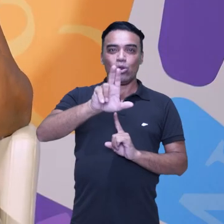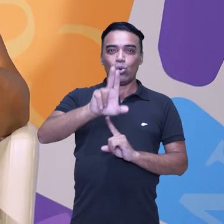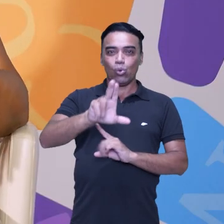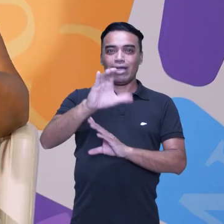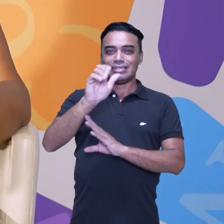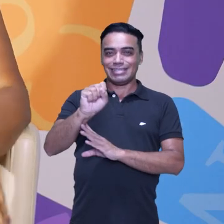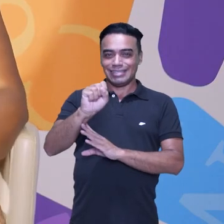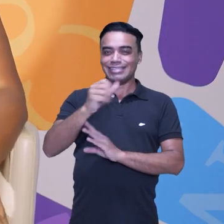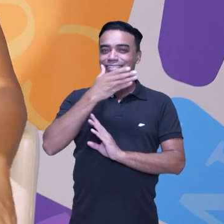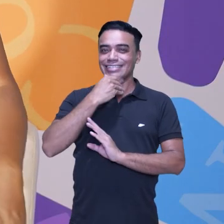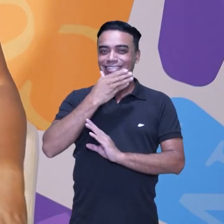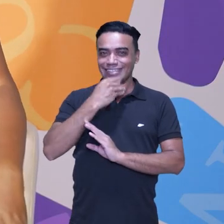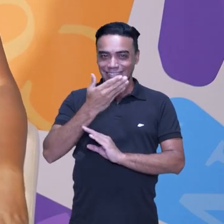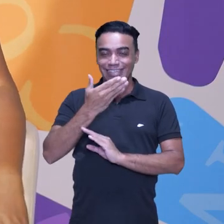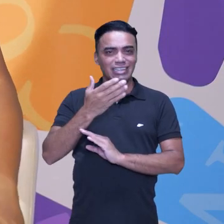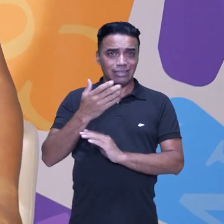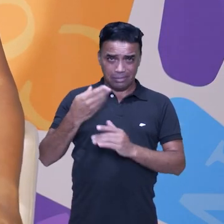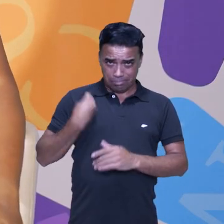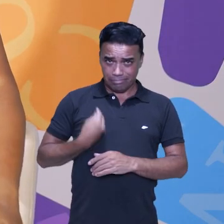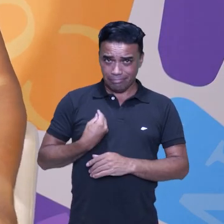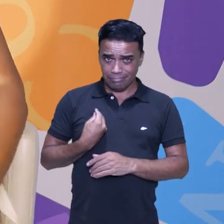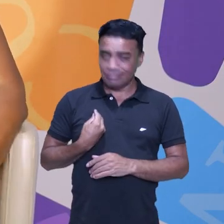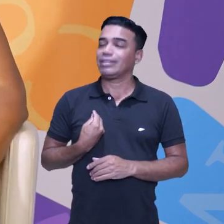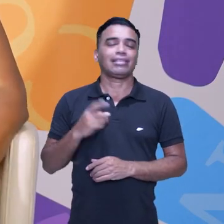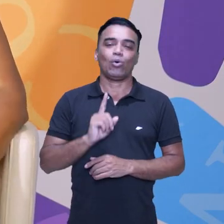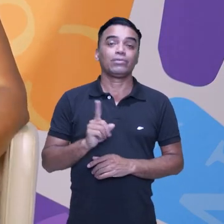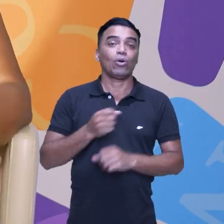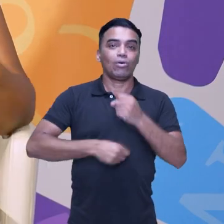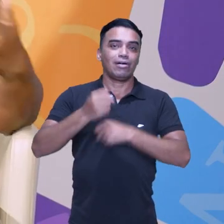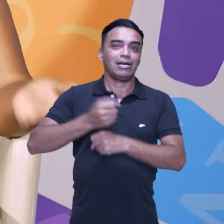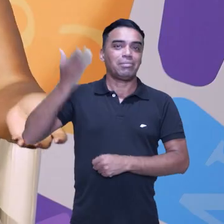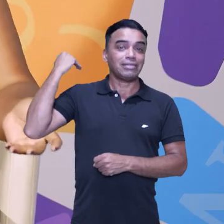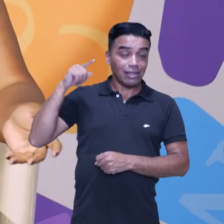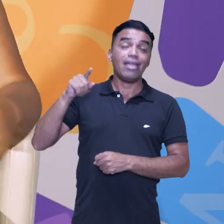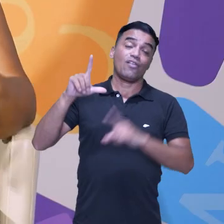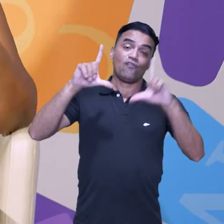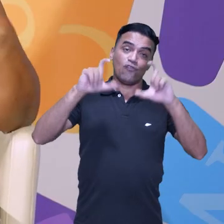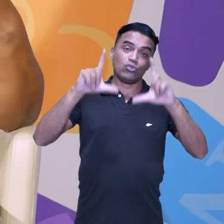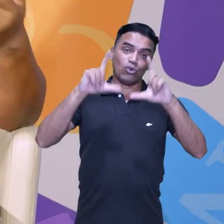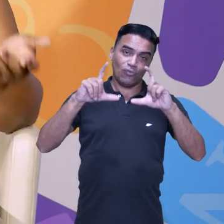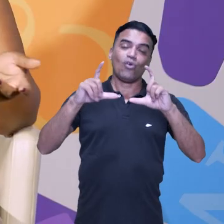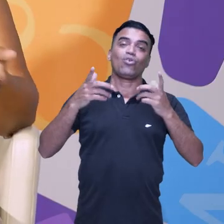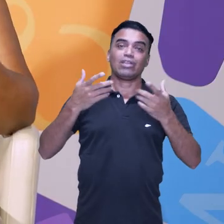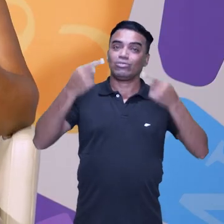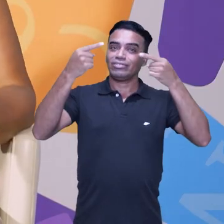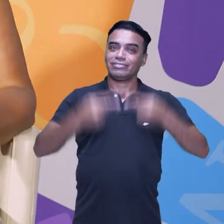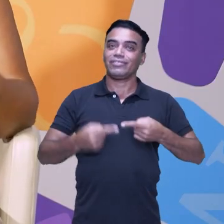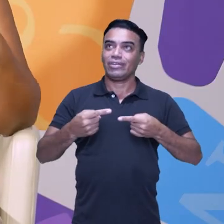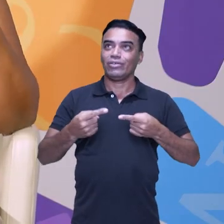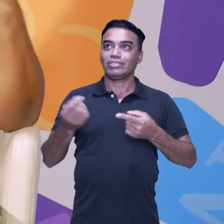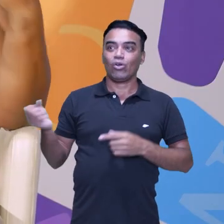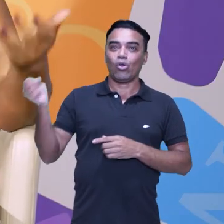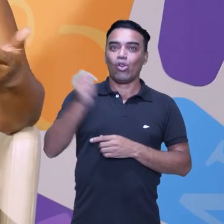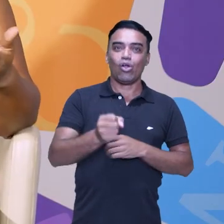Lucas? Não, né? Mas o Lucas, o ano passado, ele foi o fotógrafo. E aí é um grande desafio quando você traz